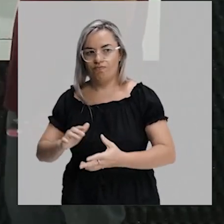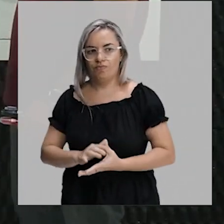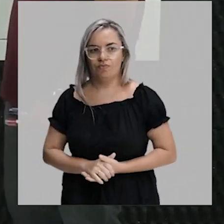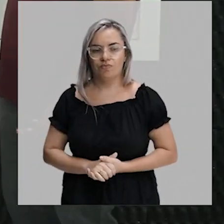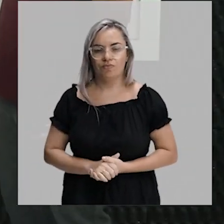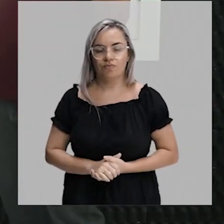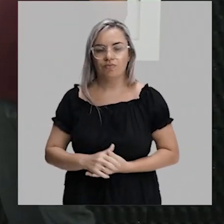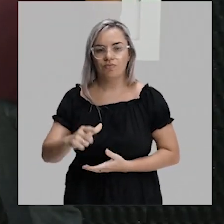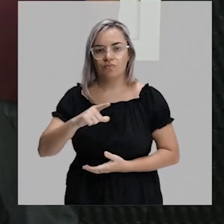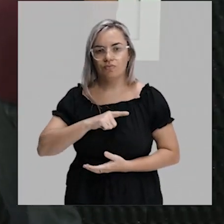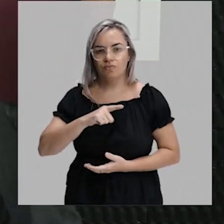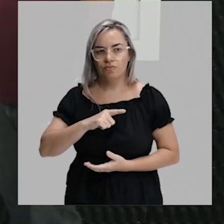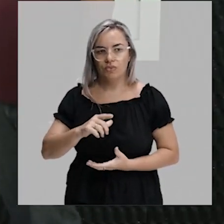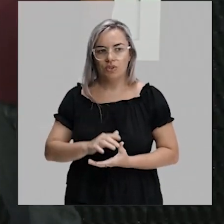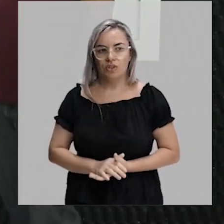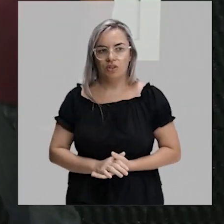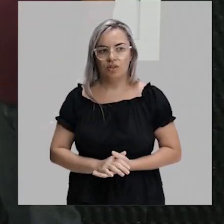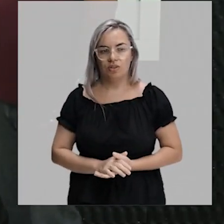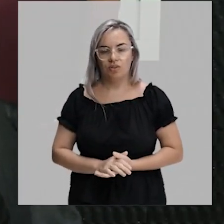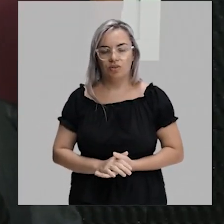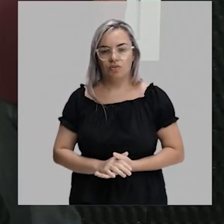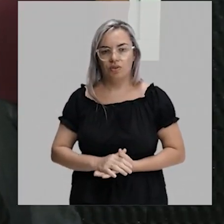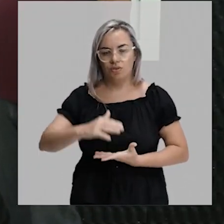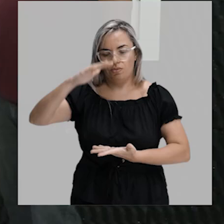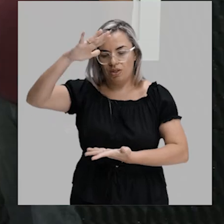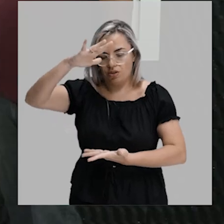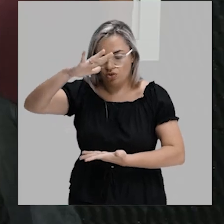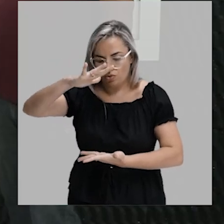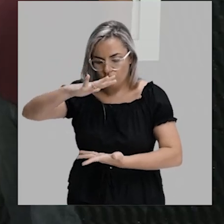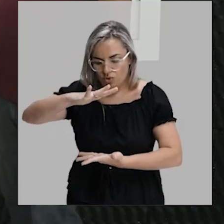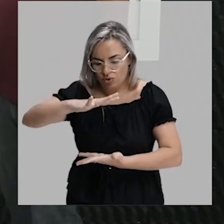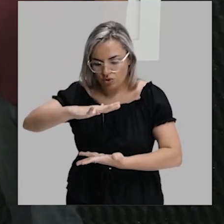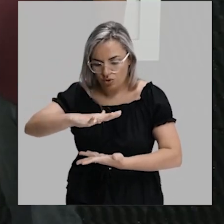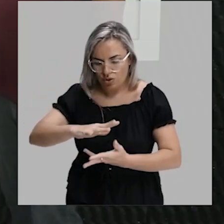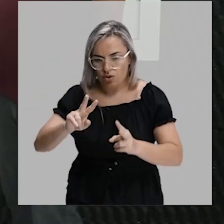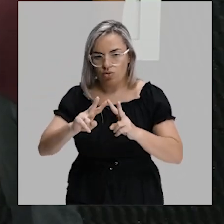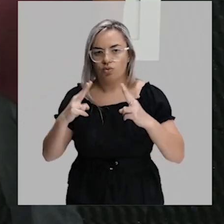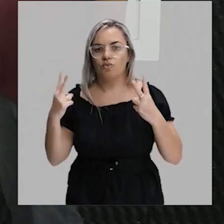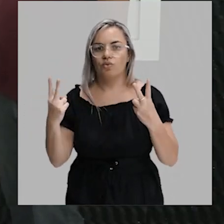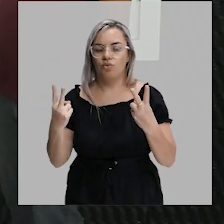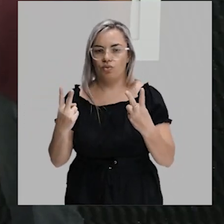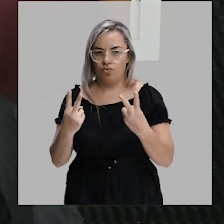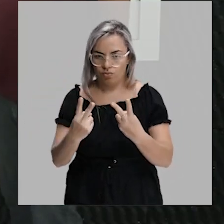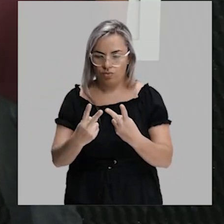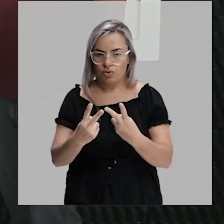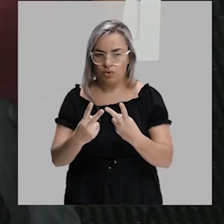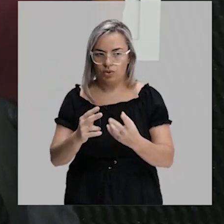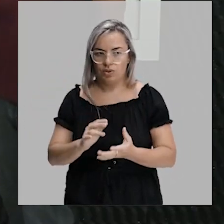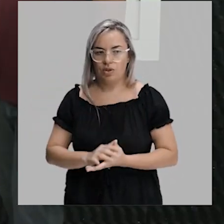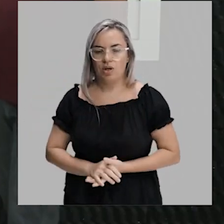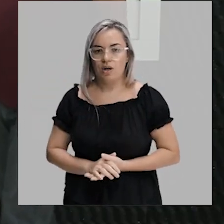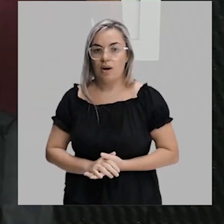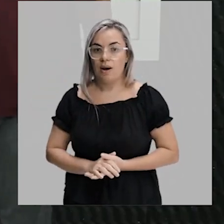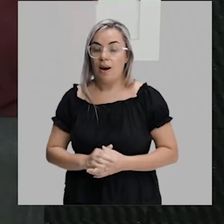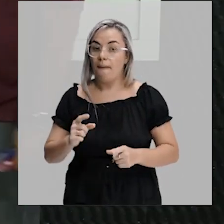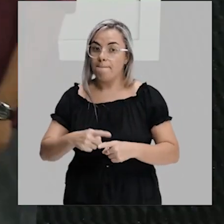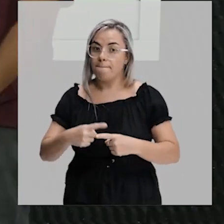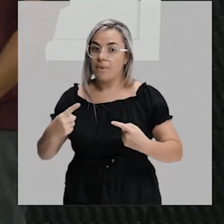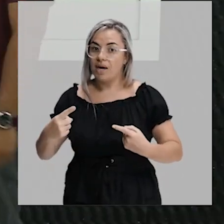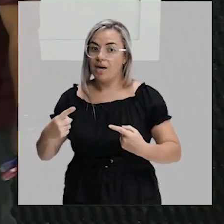que houve uma diminuição no volume e houve, né, isso acarretou um aumento da